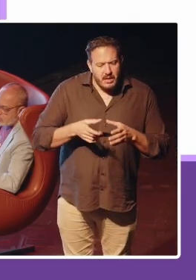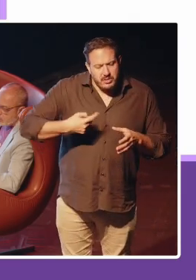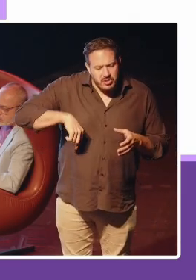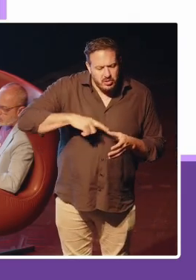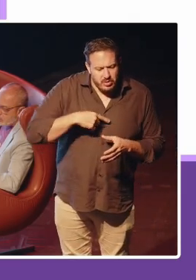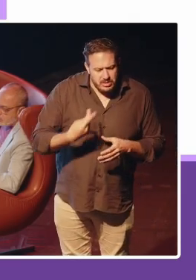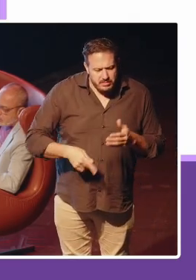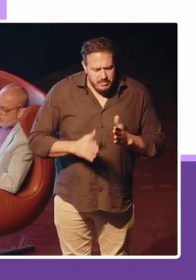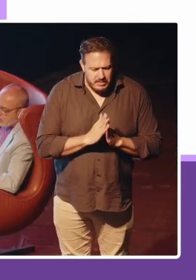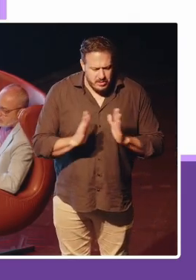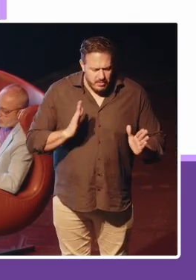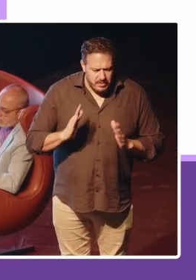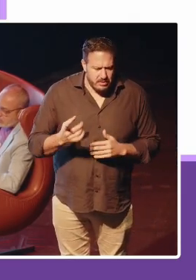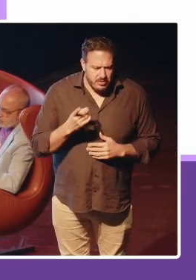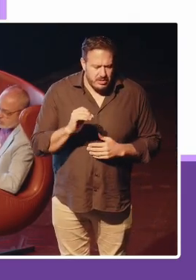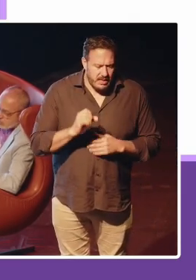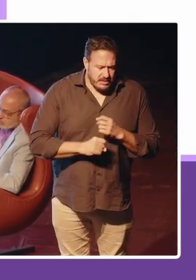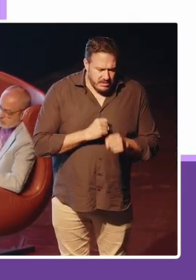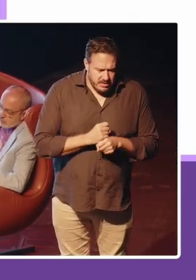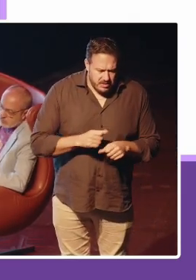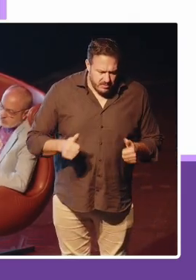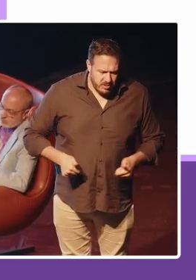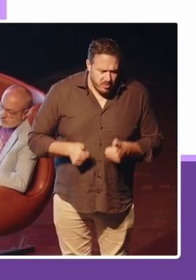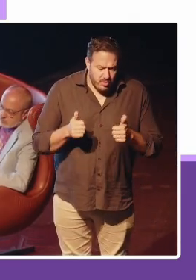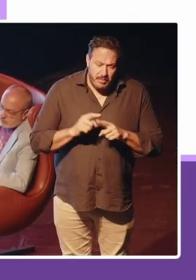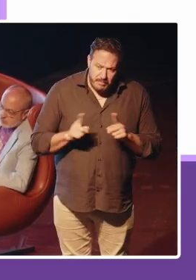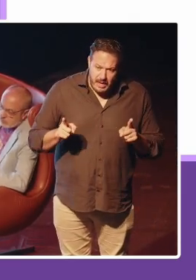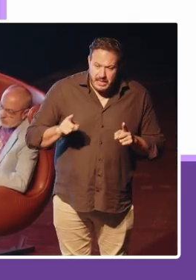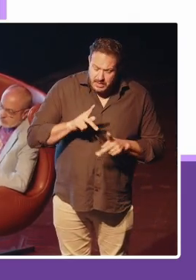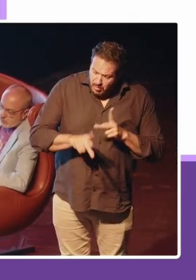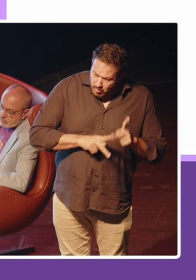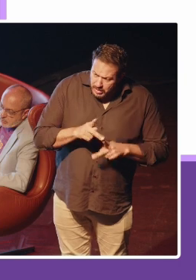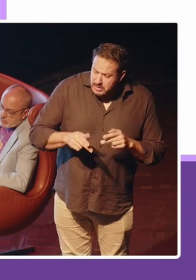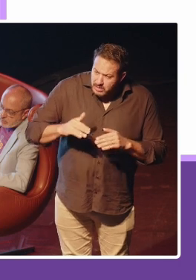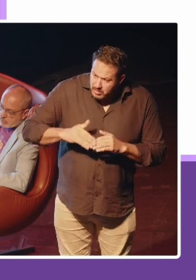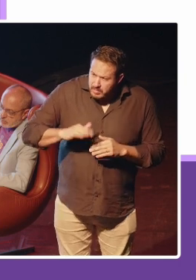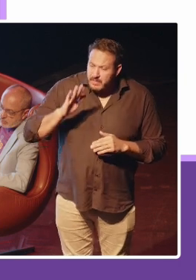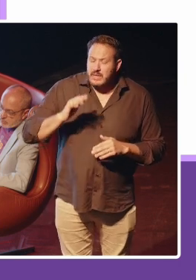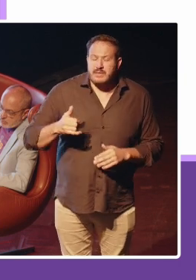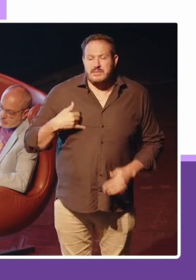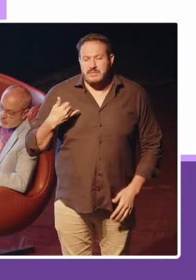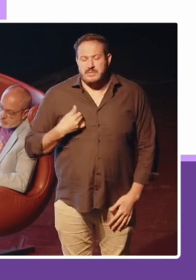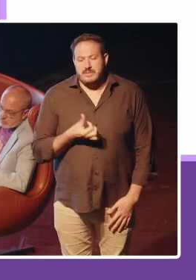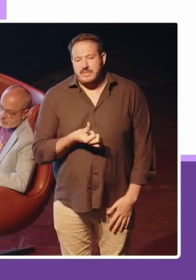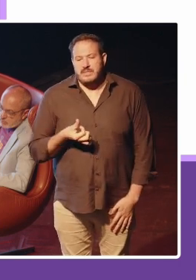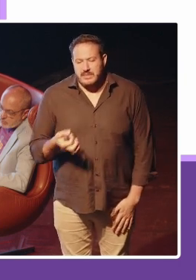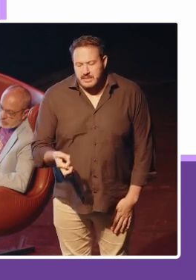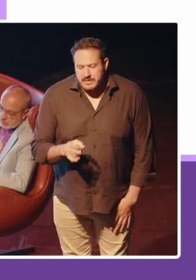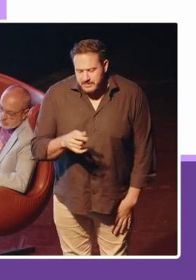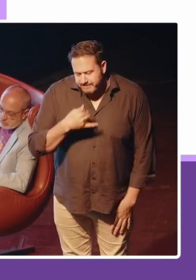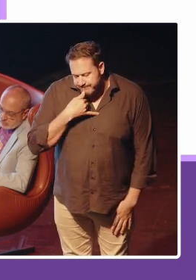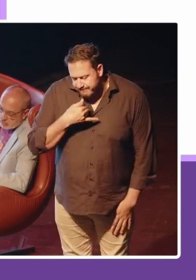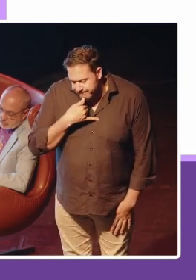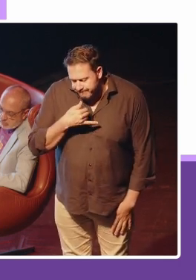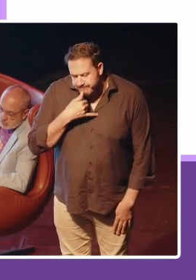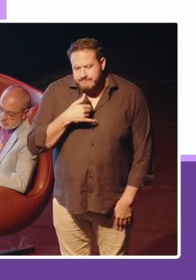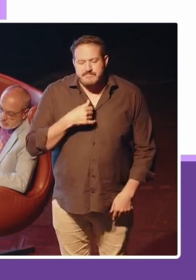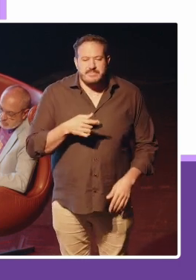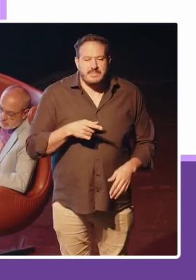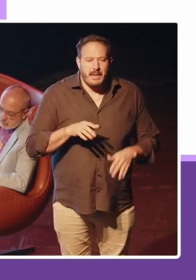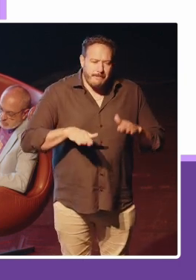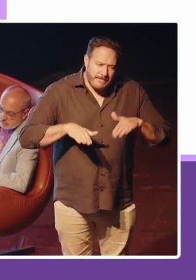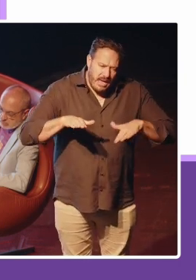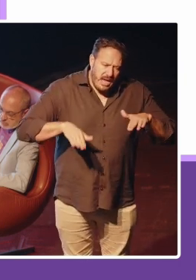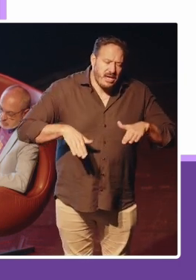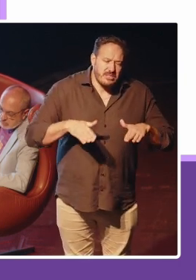de 10 anos, isso melhorou bastante, porém, na população com mais de 60 anos, infelizmente, a média de escolaridade é